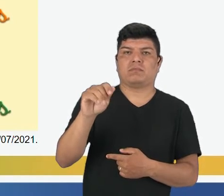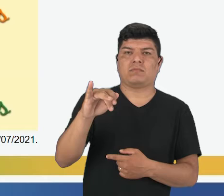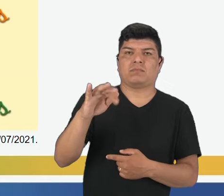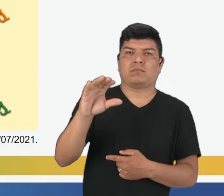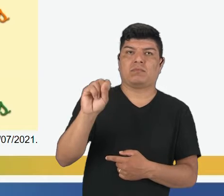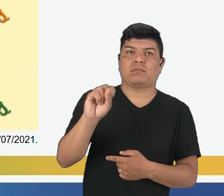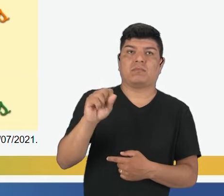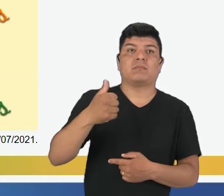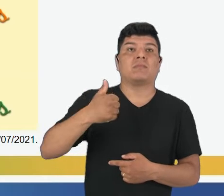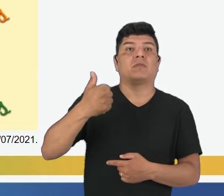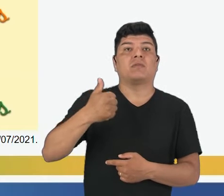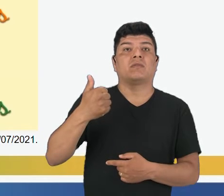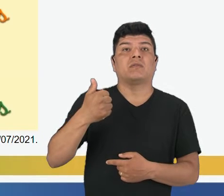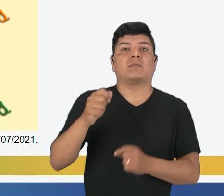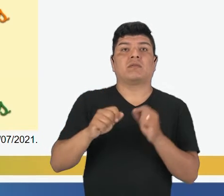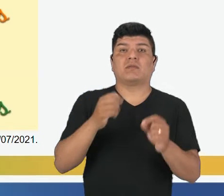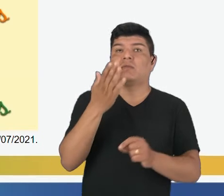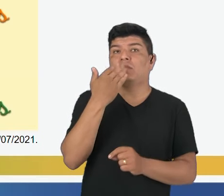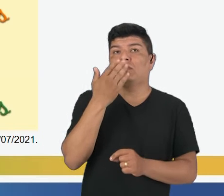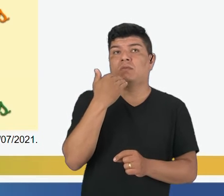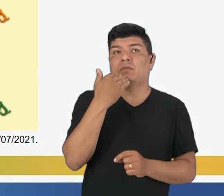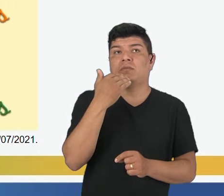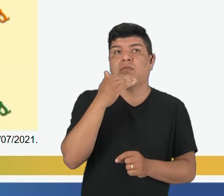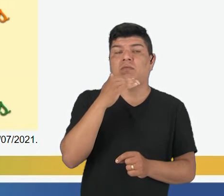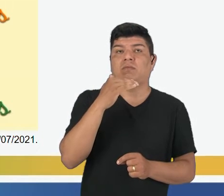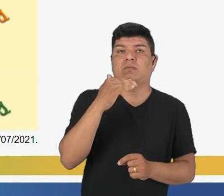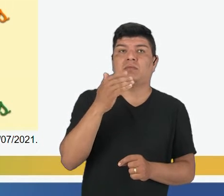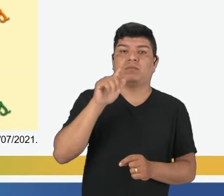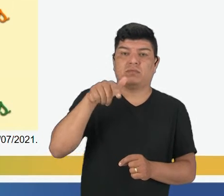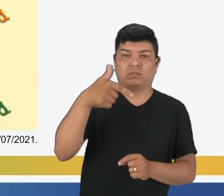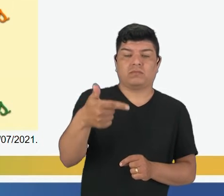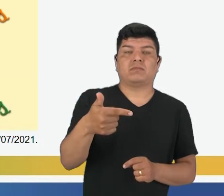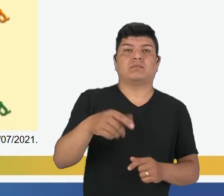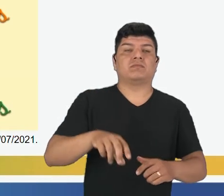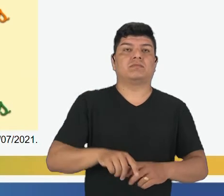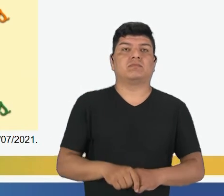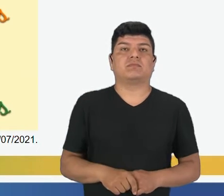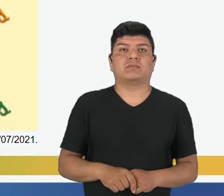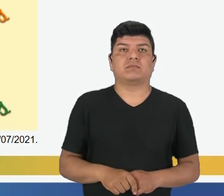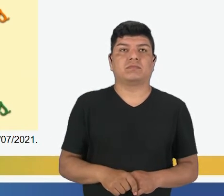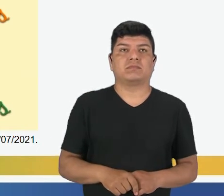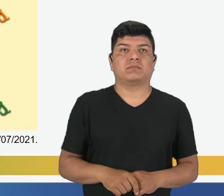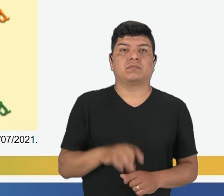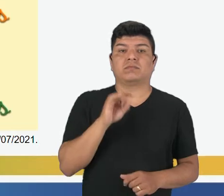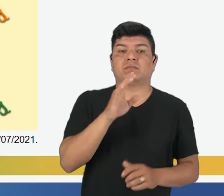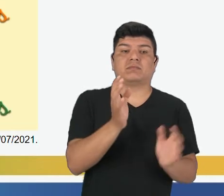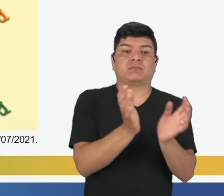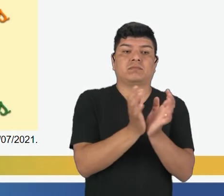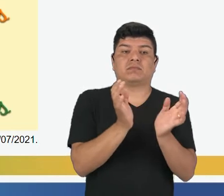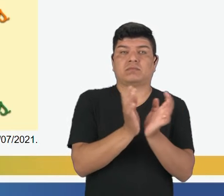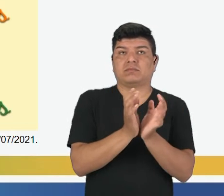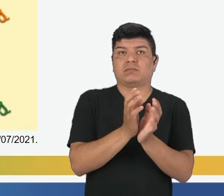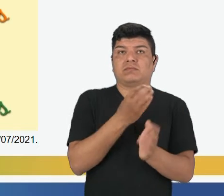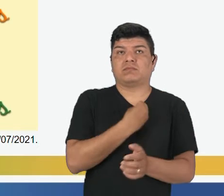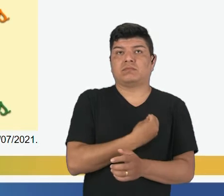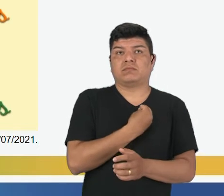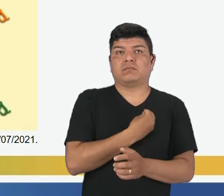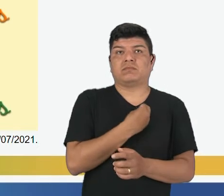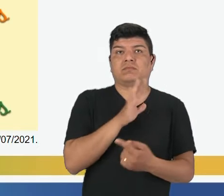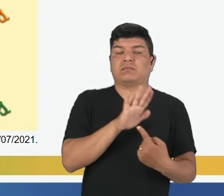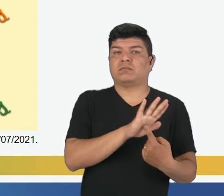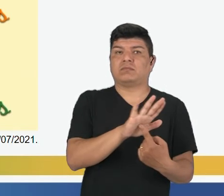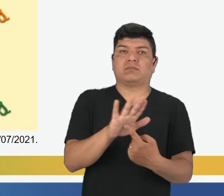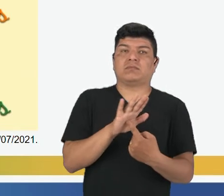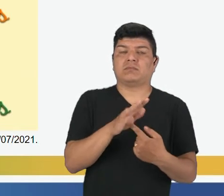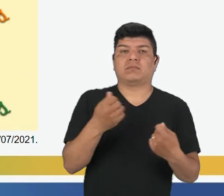primários caracterizam-se por alimentarem-se dos produtores. A cada grupo de organismos que apresentam